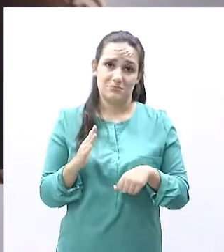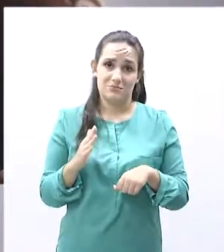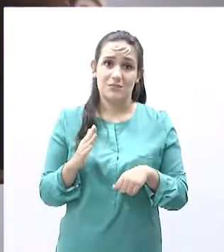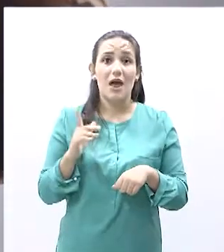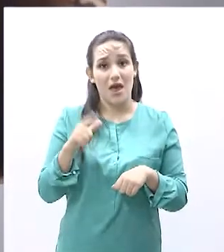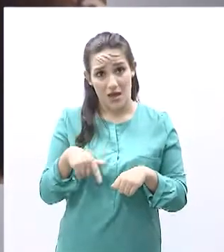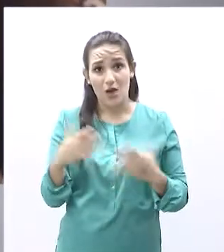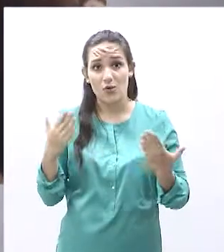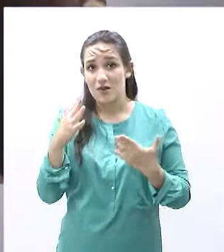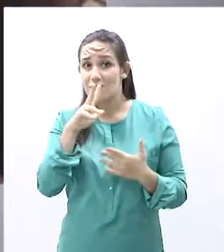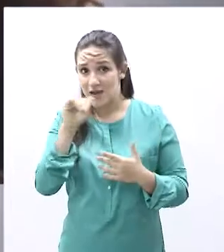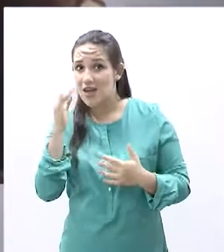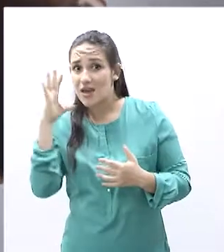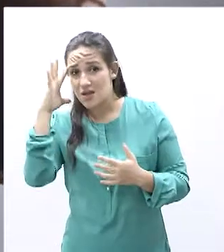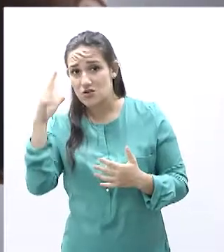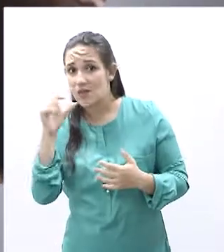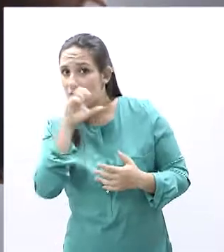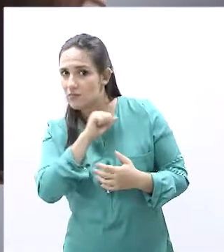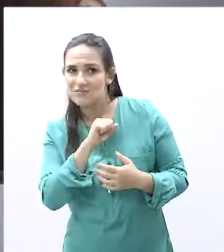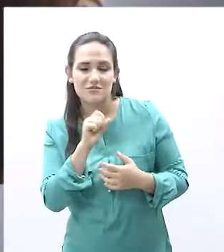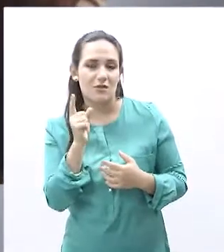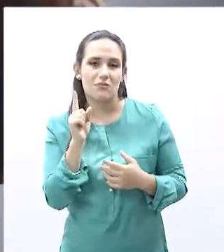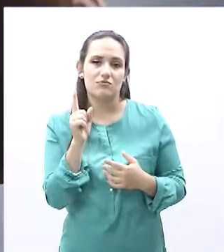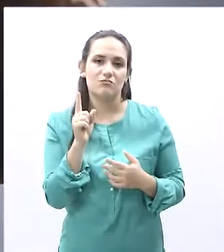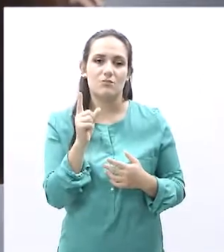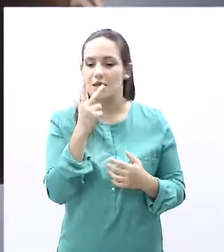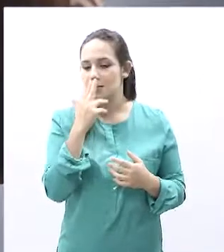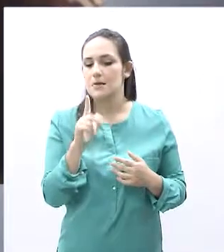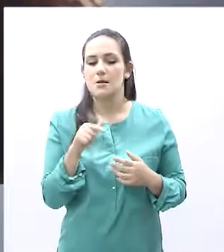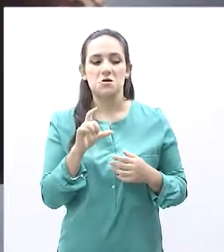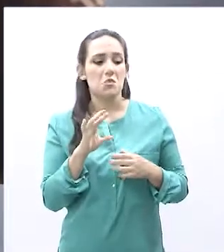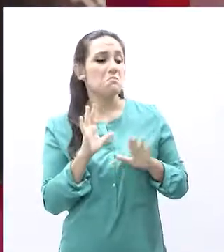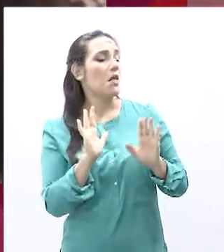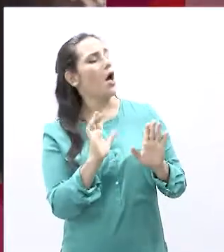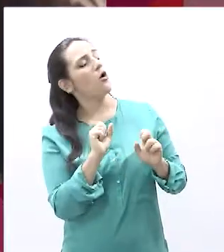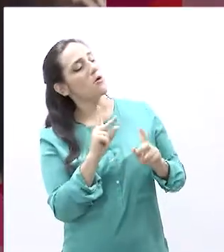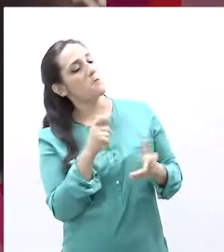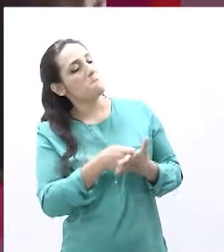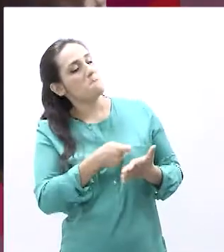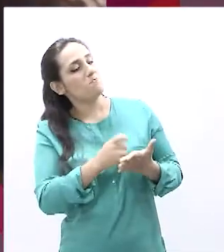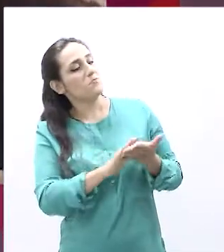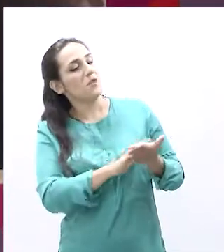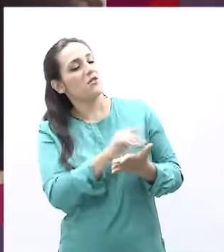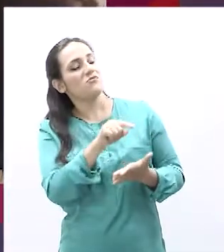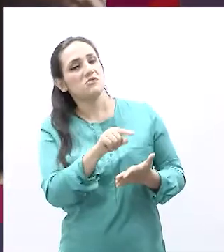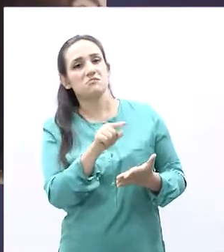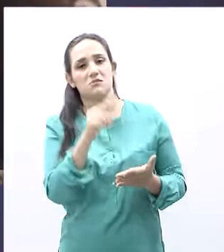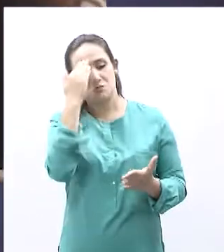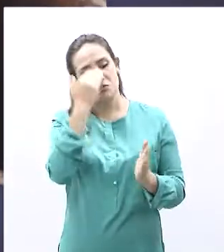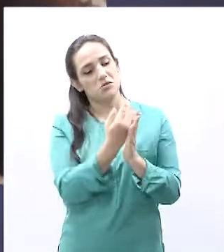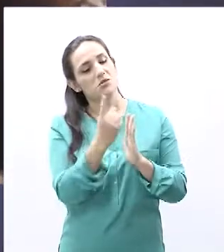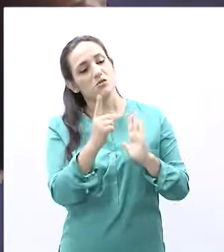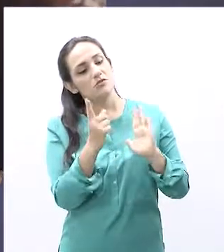para a solução. Nós estamos caminhando para não punir aquele que não cumpre os prazos previstos em lei.